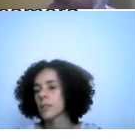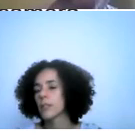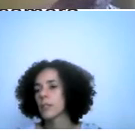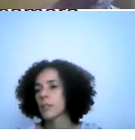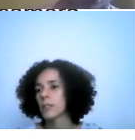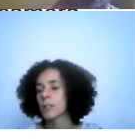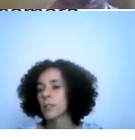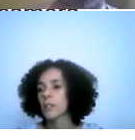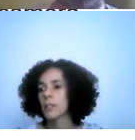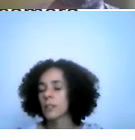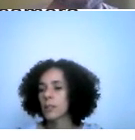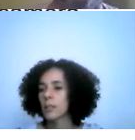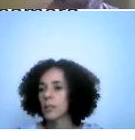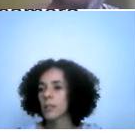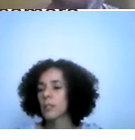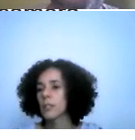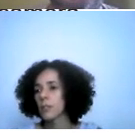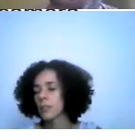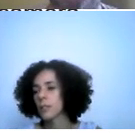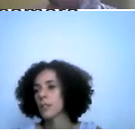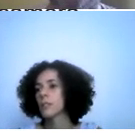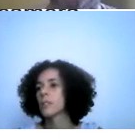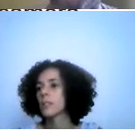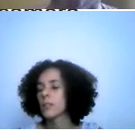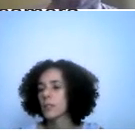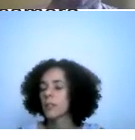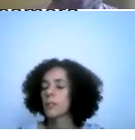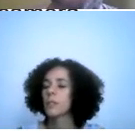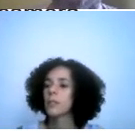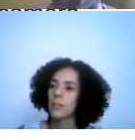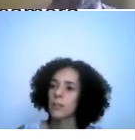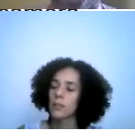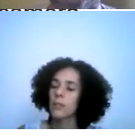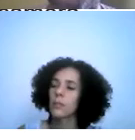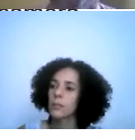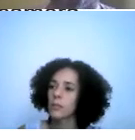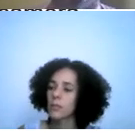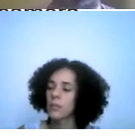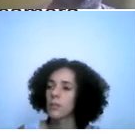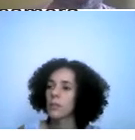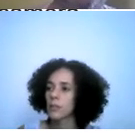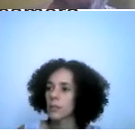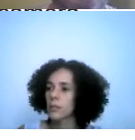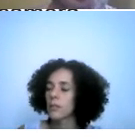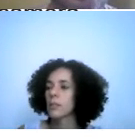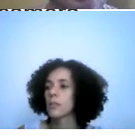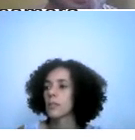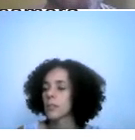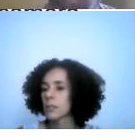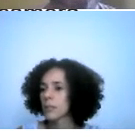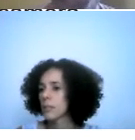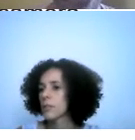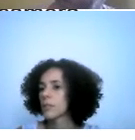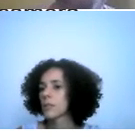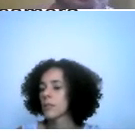armadilhas, verificar para onde aquele animal capturado vai, se ele vai ser castrado e solto, se ele vai ser enviado para outro